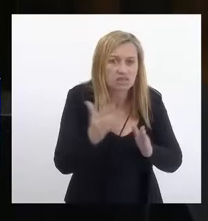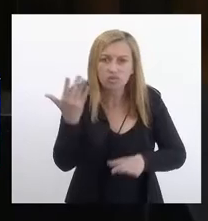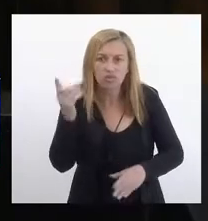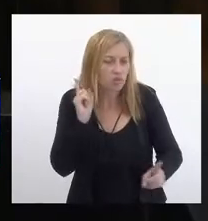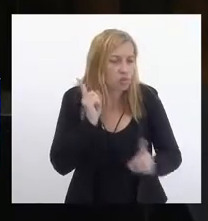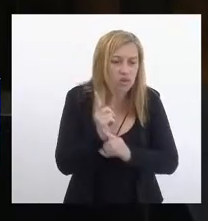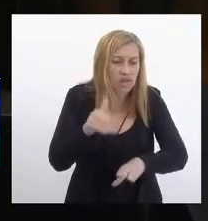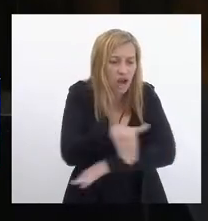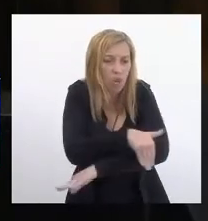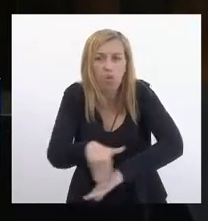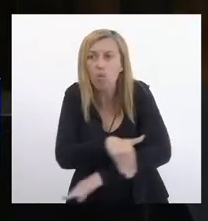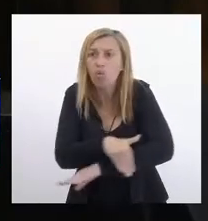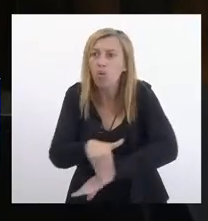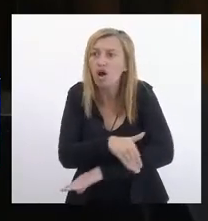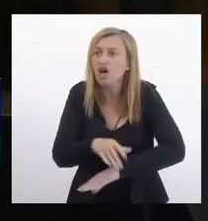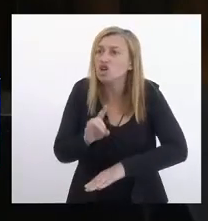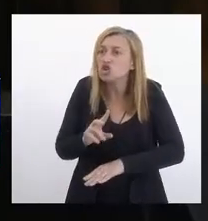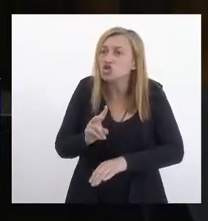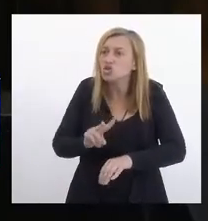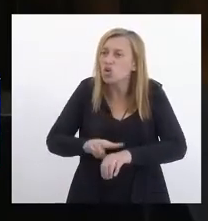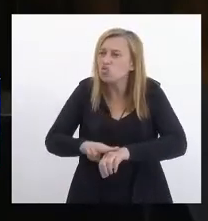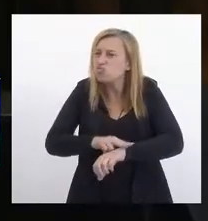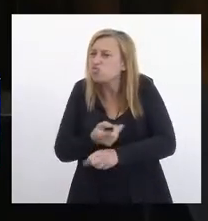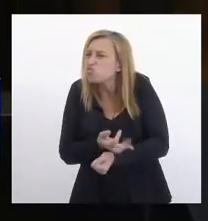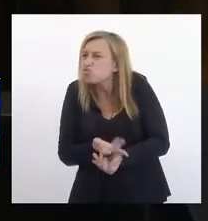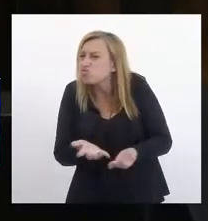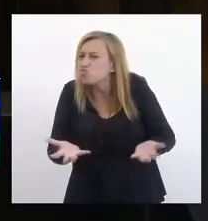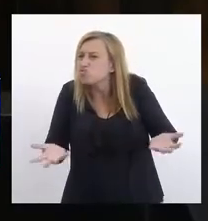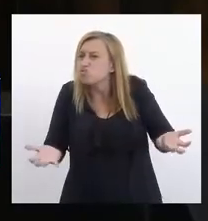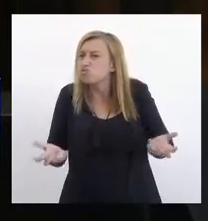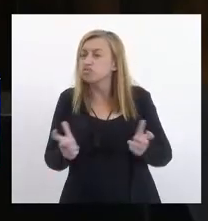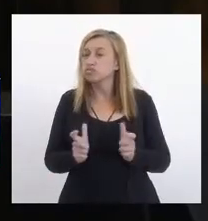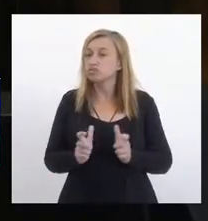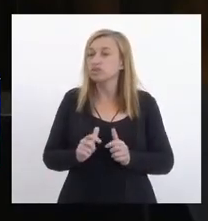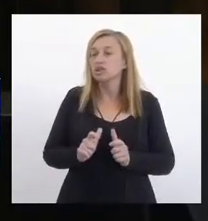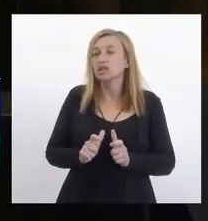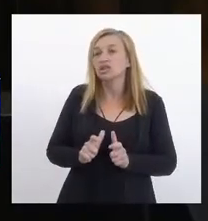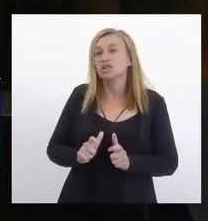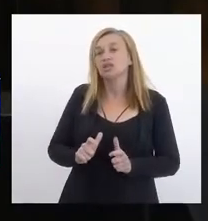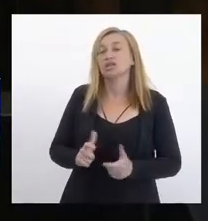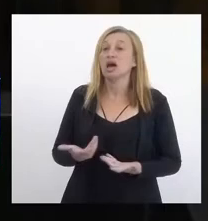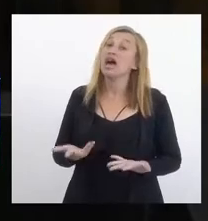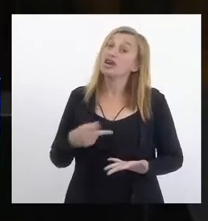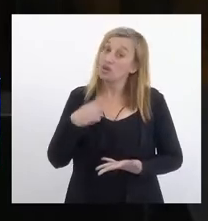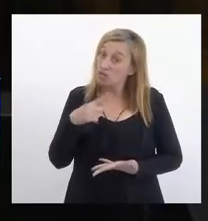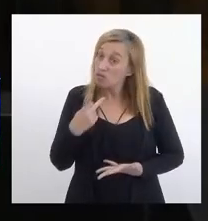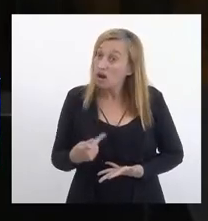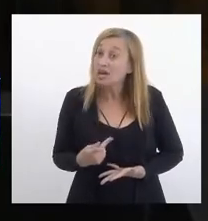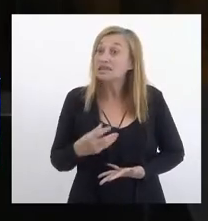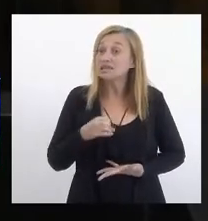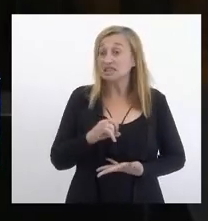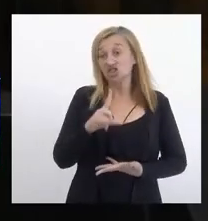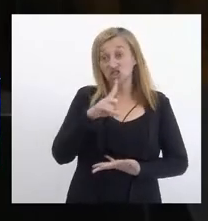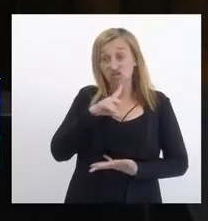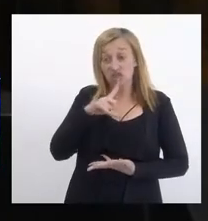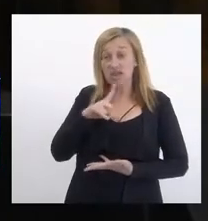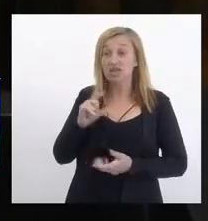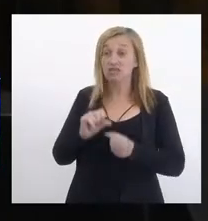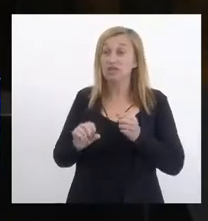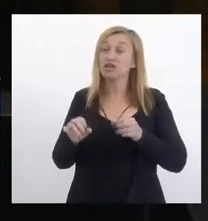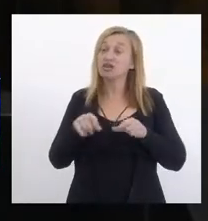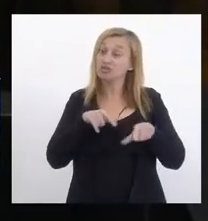Com um matagal de quase 2 metros de altura, é aí que eu falo da boa vontade. Porque se tivesse feito um